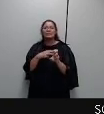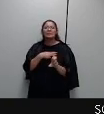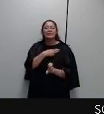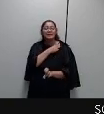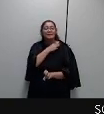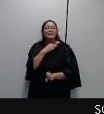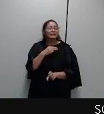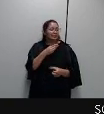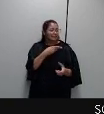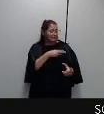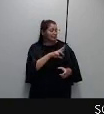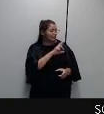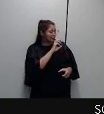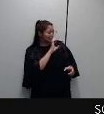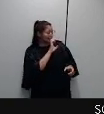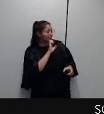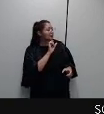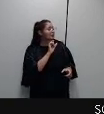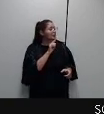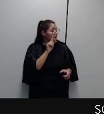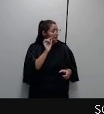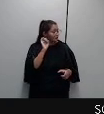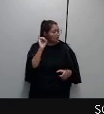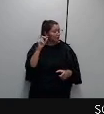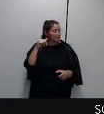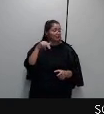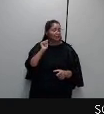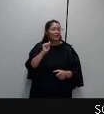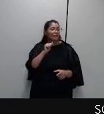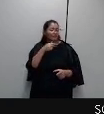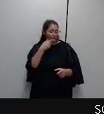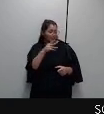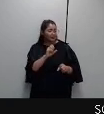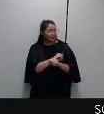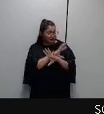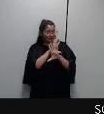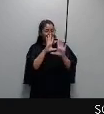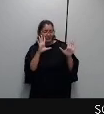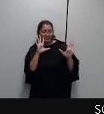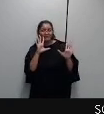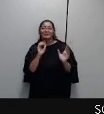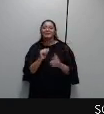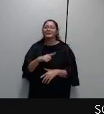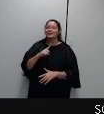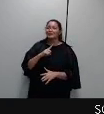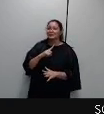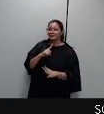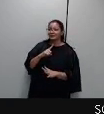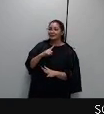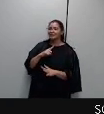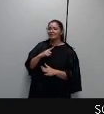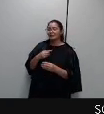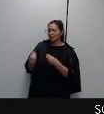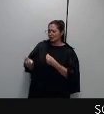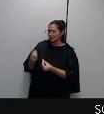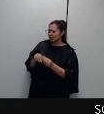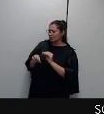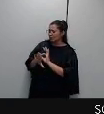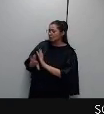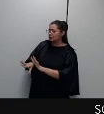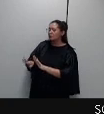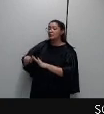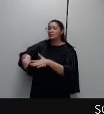esclareceu né o fato de acordo de origem ter a deixado de aplicar a sua